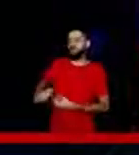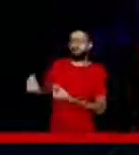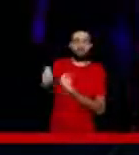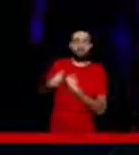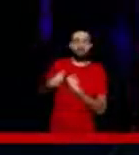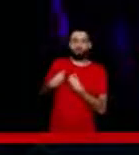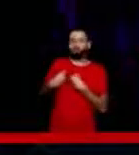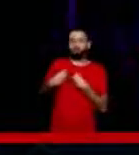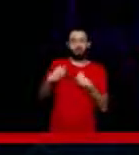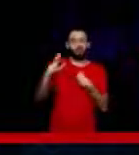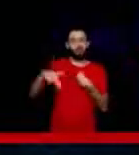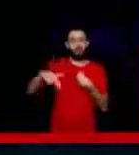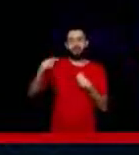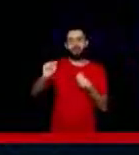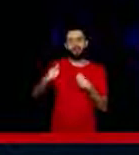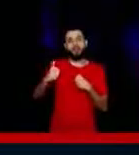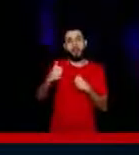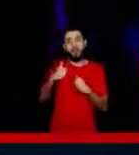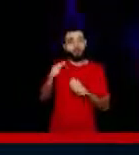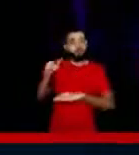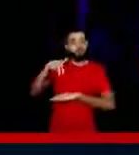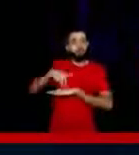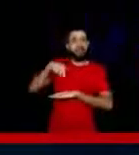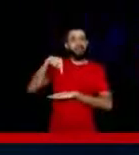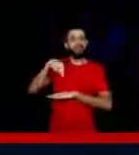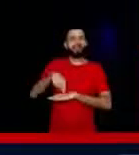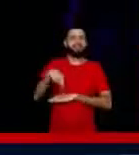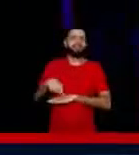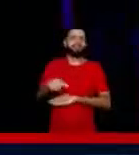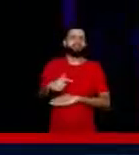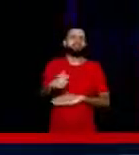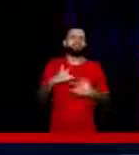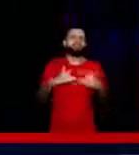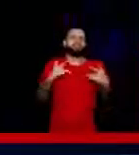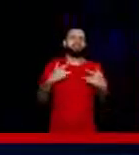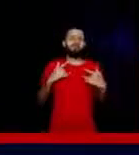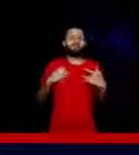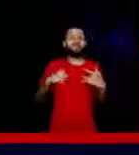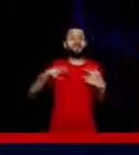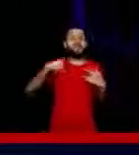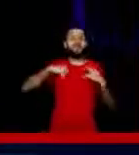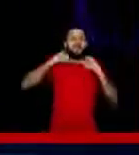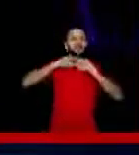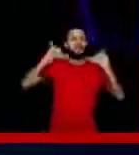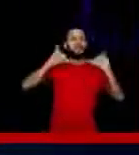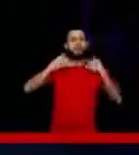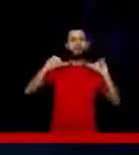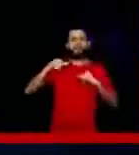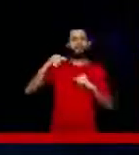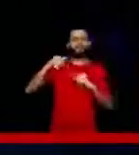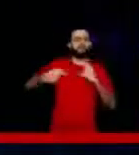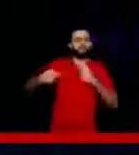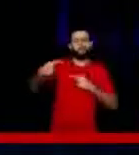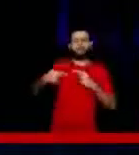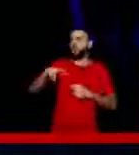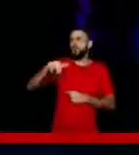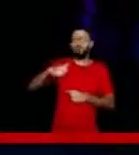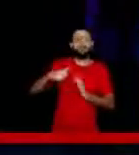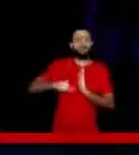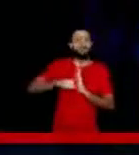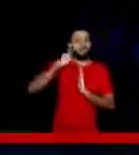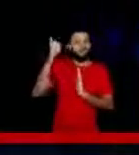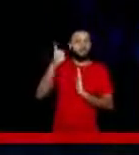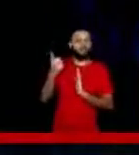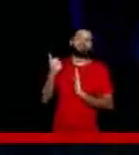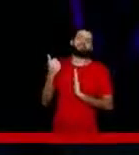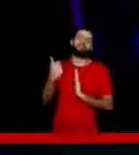que vocês estão dando, um jornalismo super sério, de poder explicar para as pessoas. Não houve por parte da Prefeitura de São Paulo